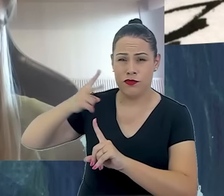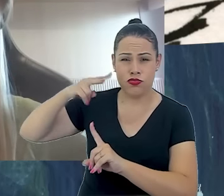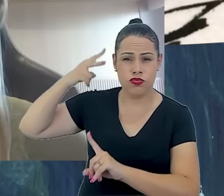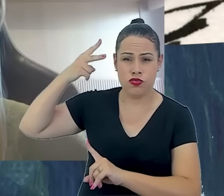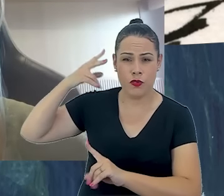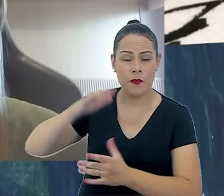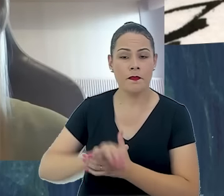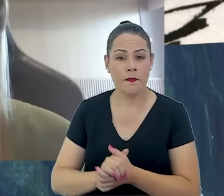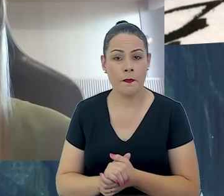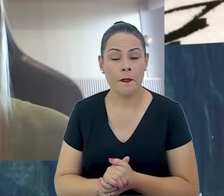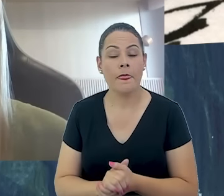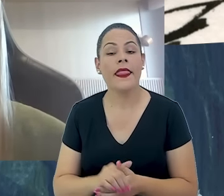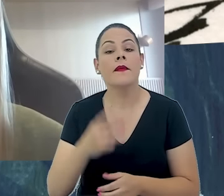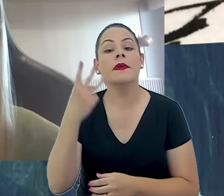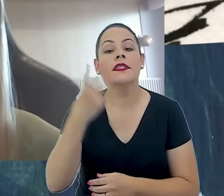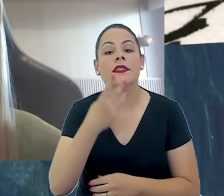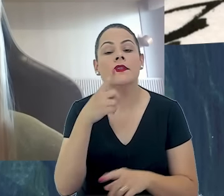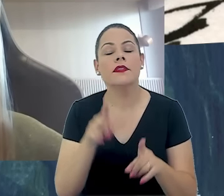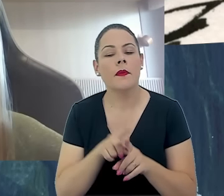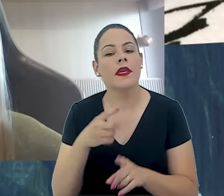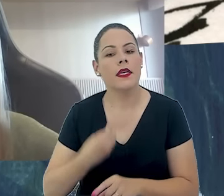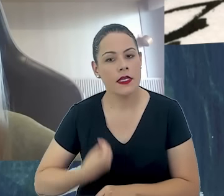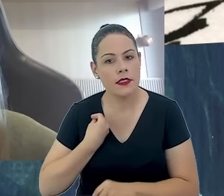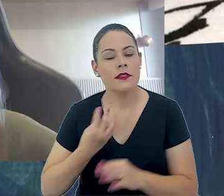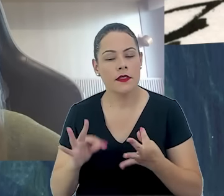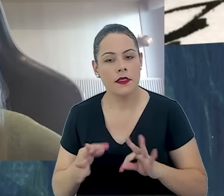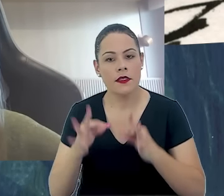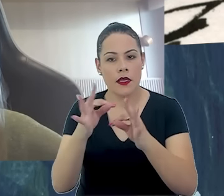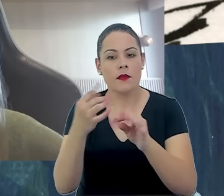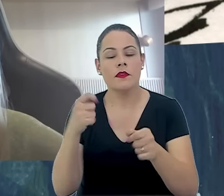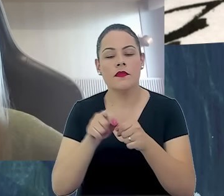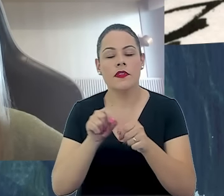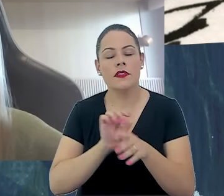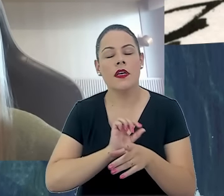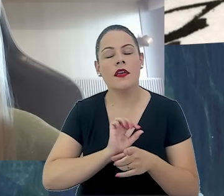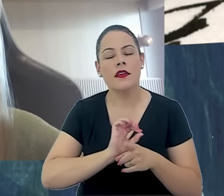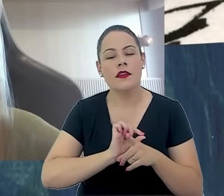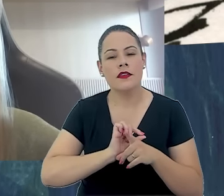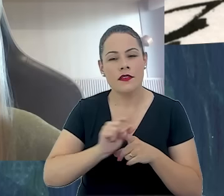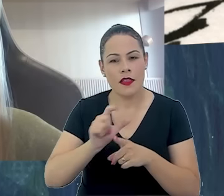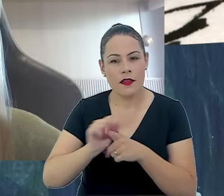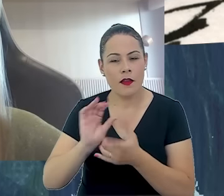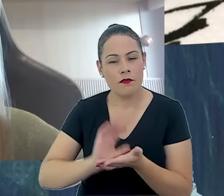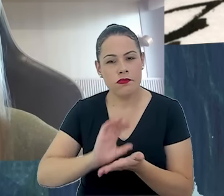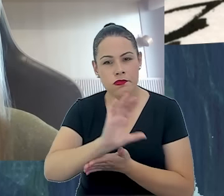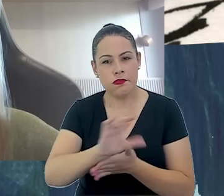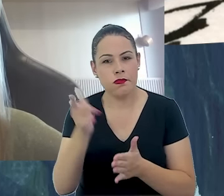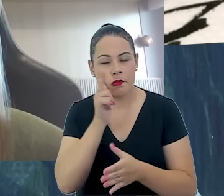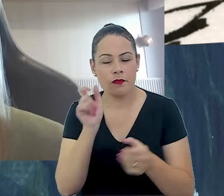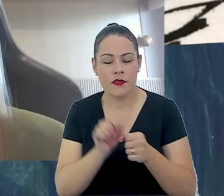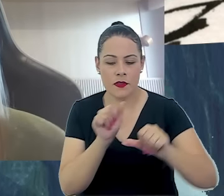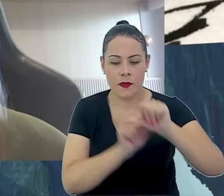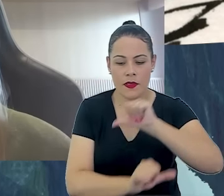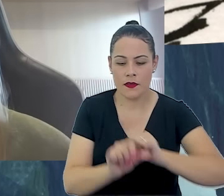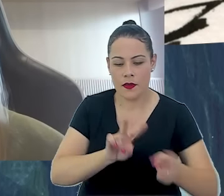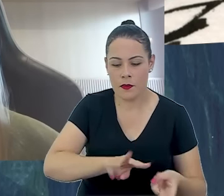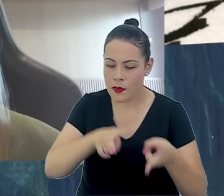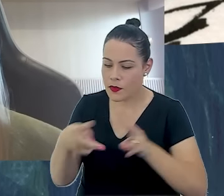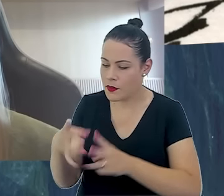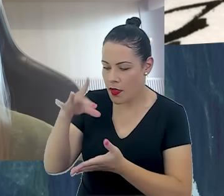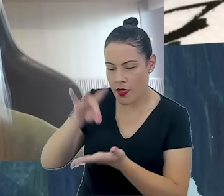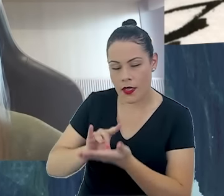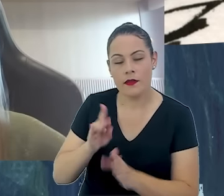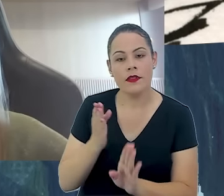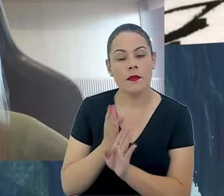infinito. Terceiro, existem tecnologias que precisam ser financiadas para a transição. E para isso